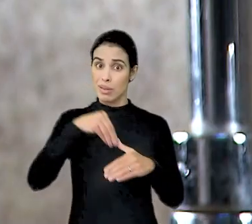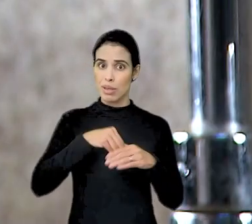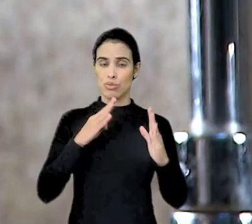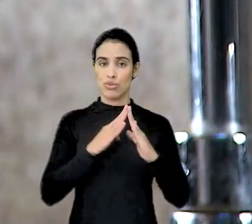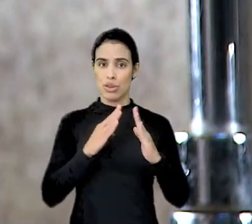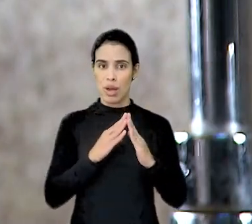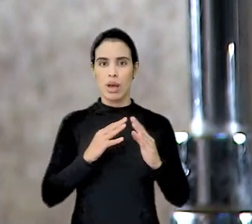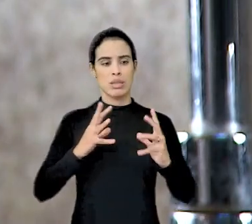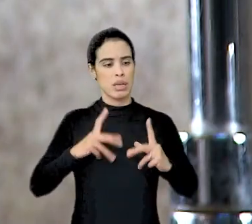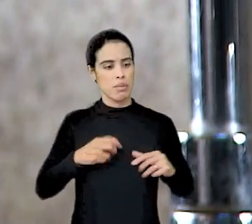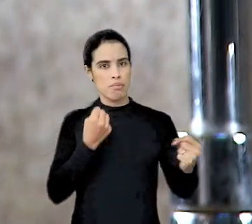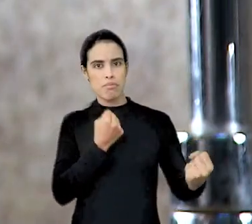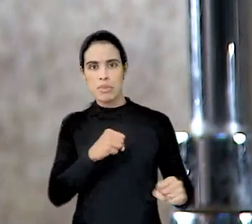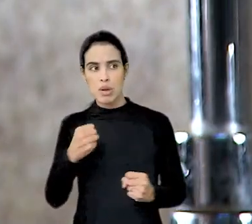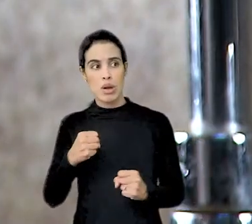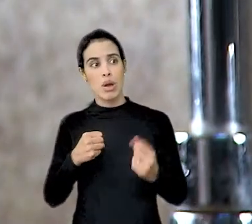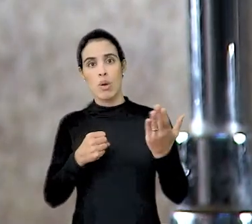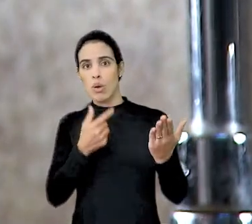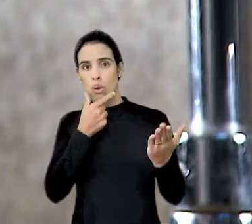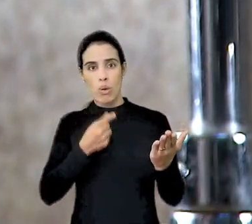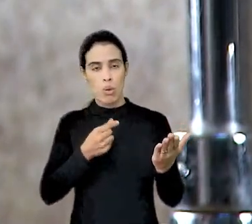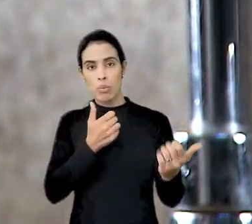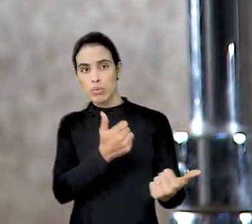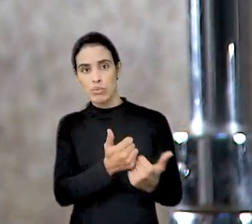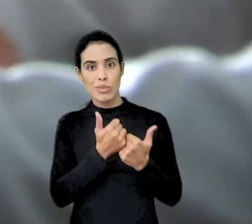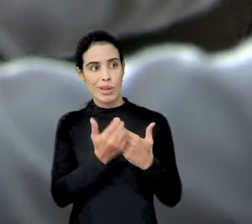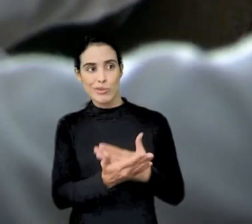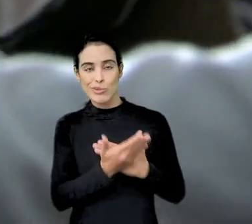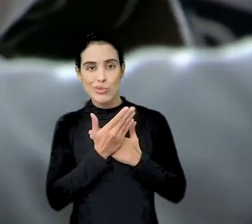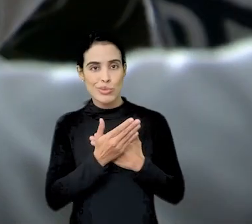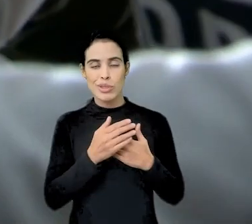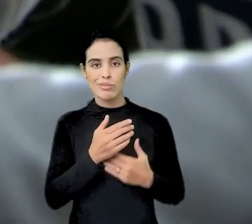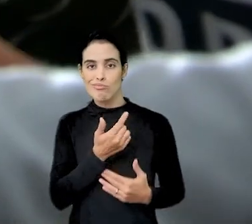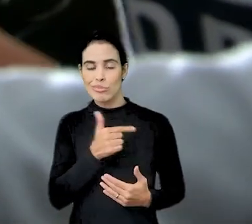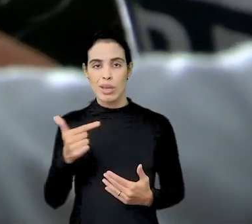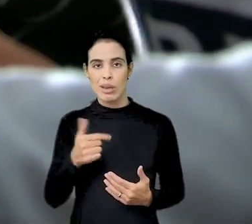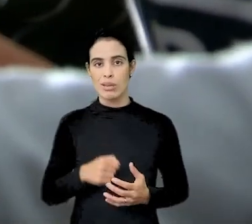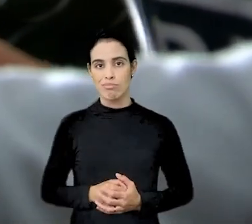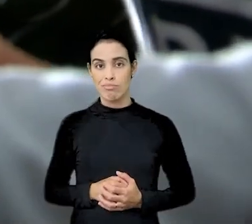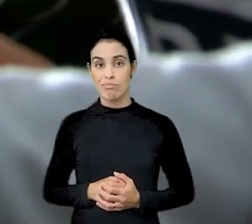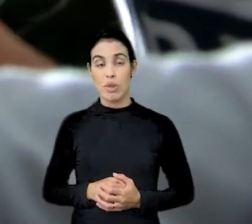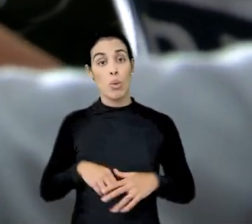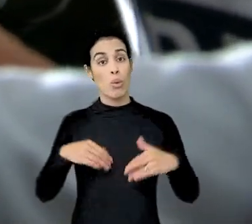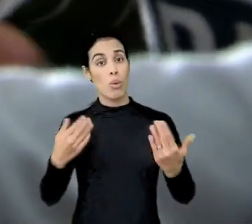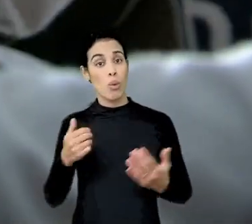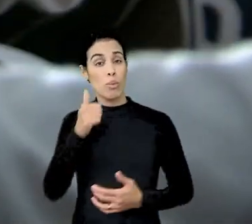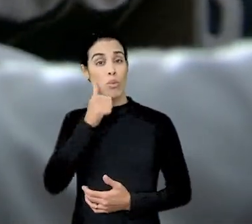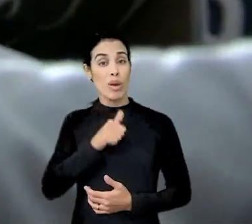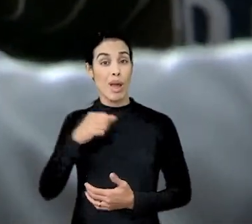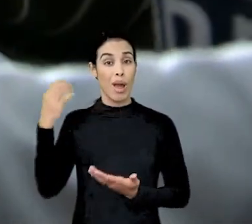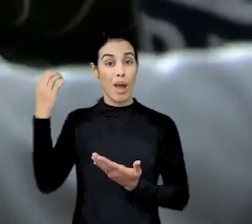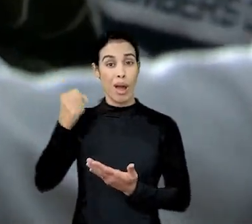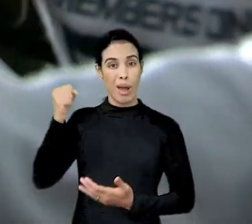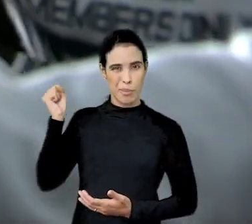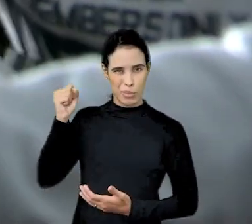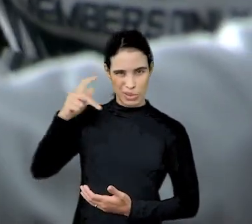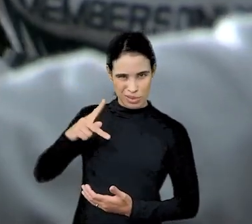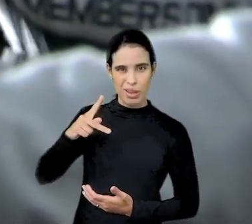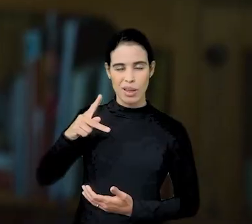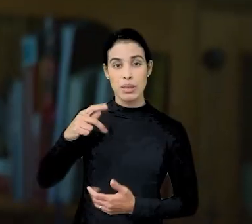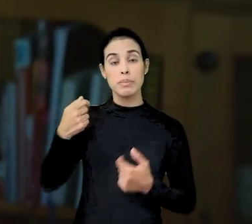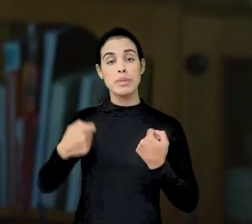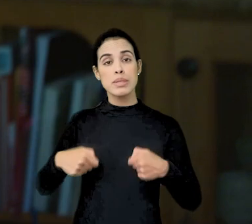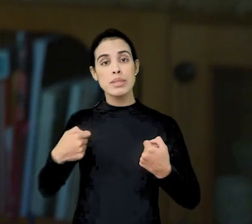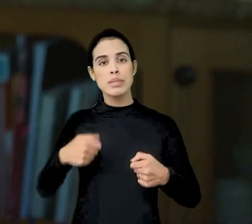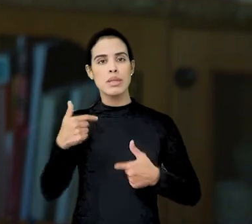as tarefas domésticas, onde não pode contar com o companheiro ou com os filhos para isso. São mulheres aposentadas que têm